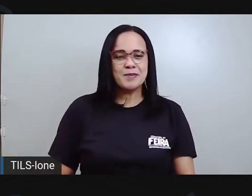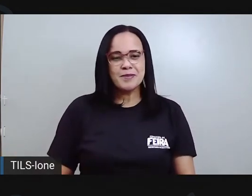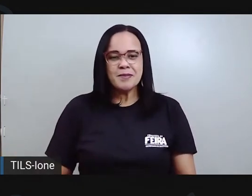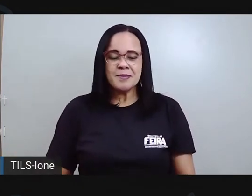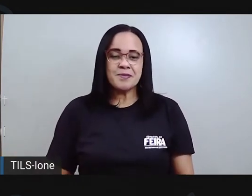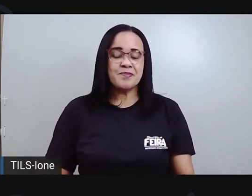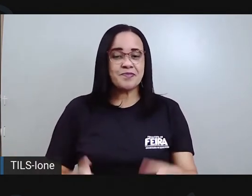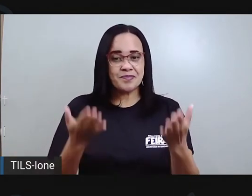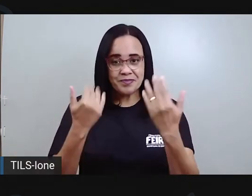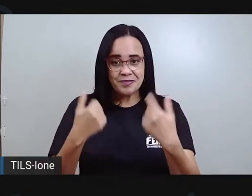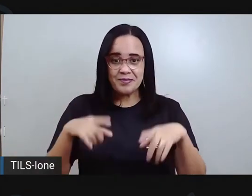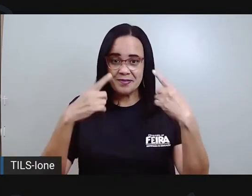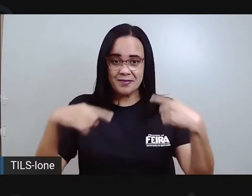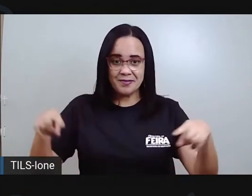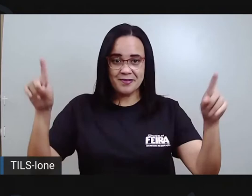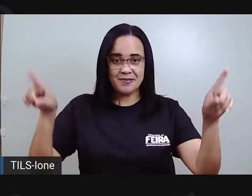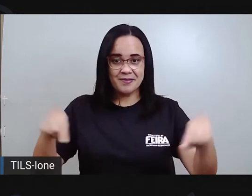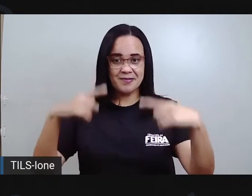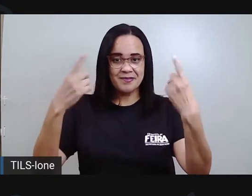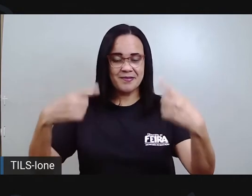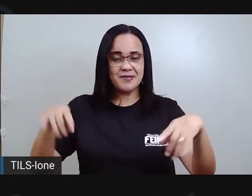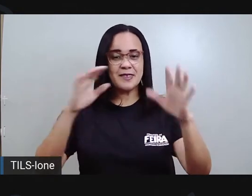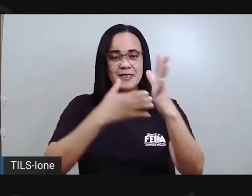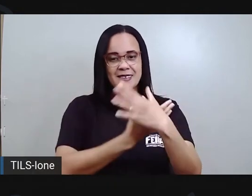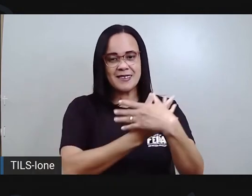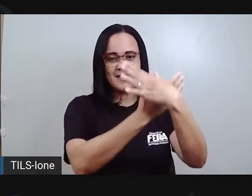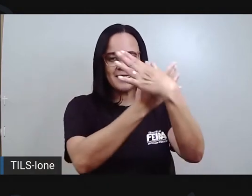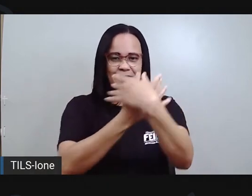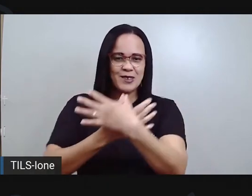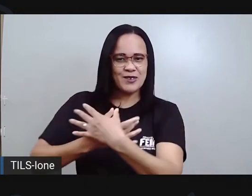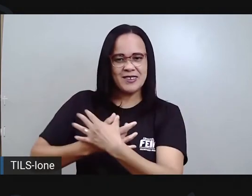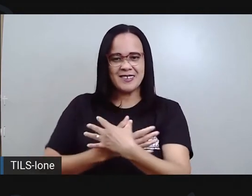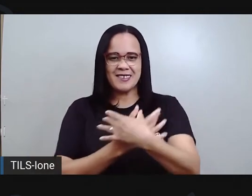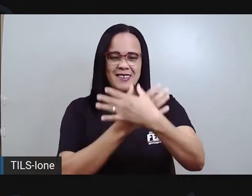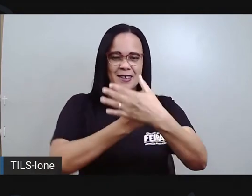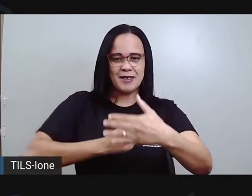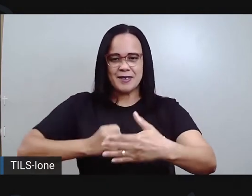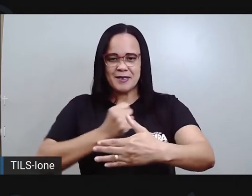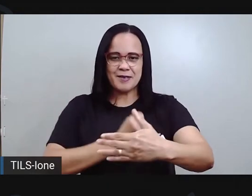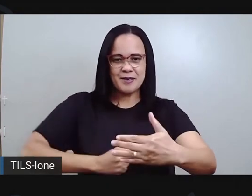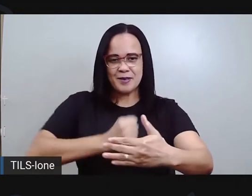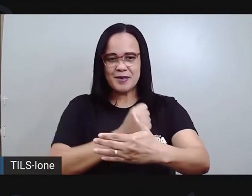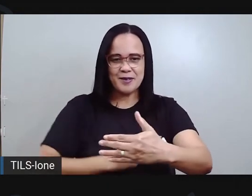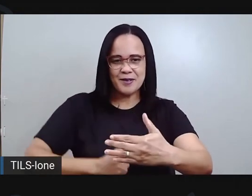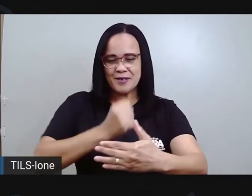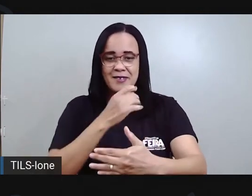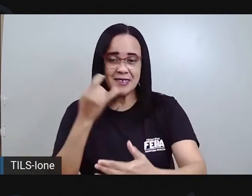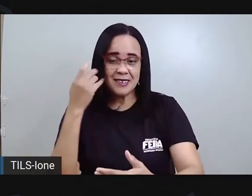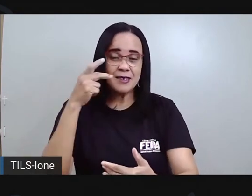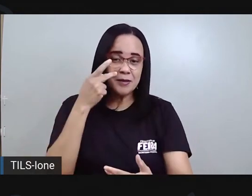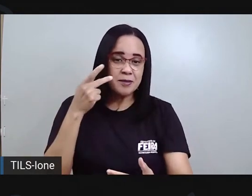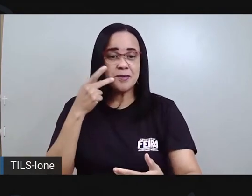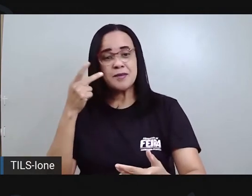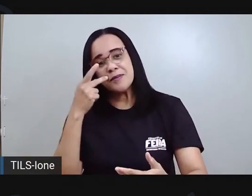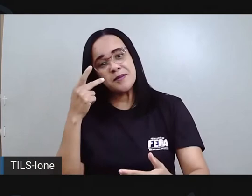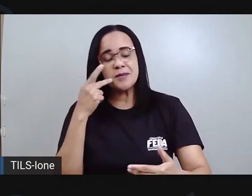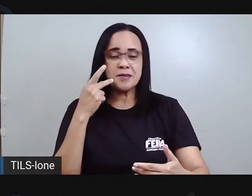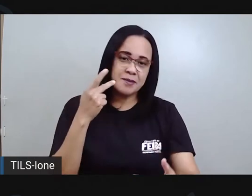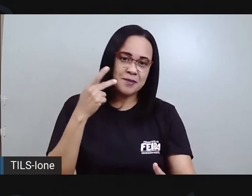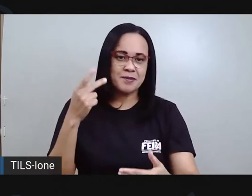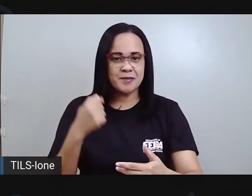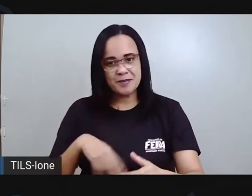Vamos cantar a música da Borboletinha borboletinha? tá na cozinha fazendo chocolate